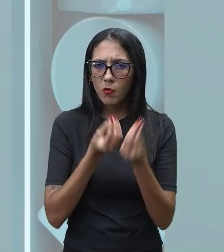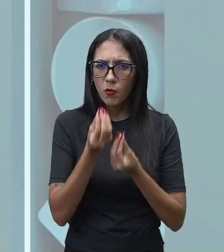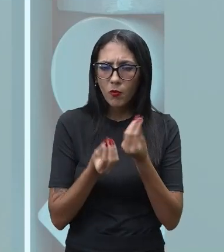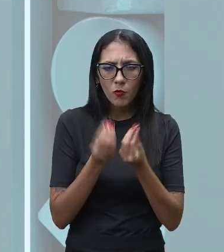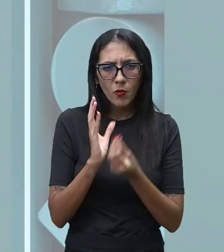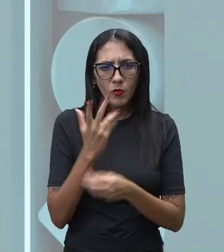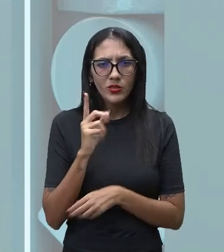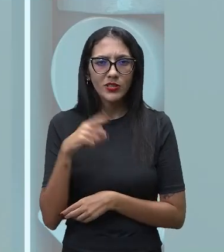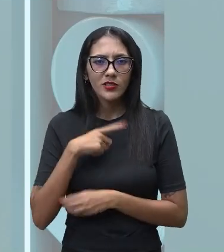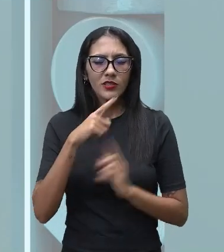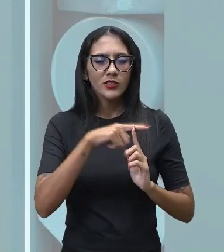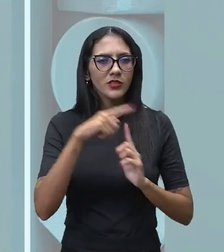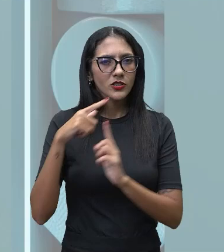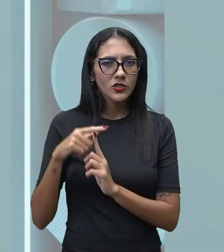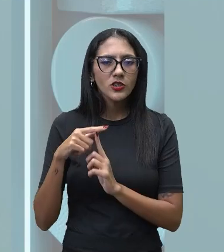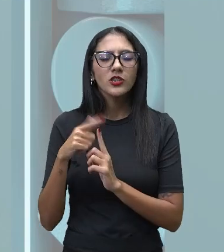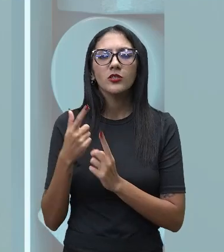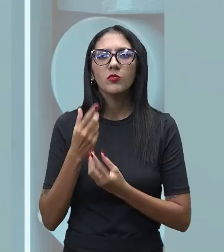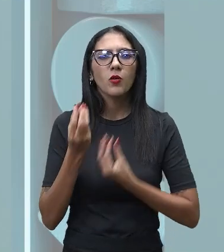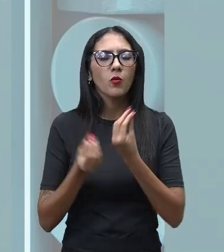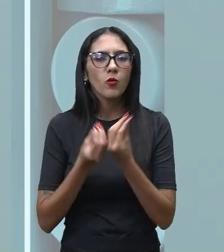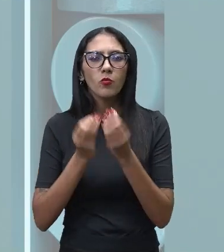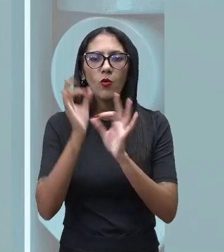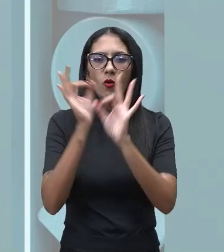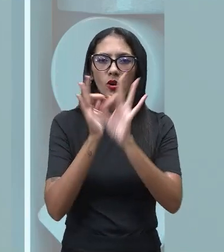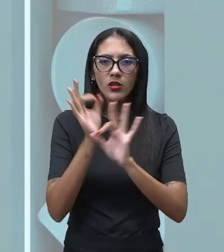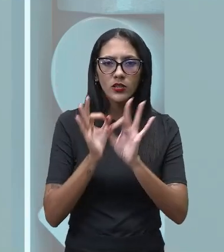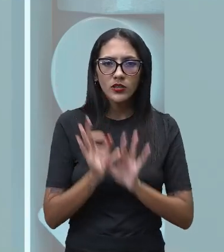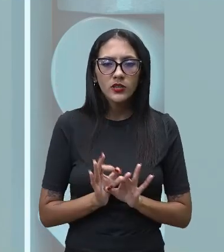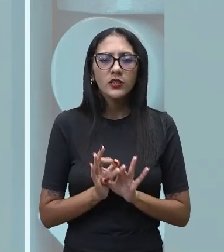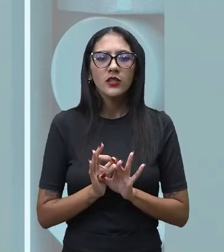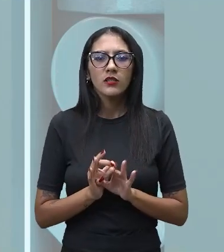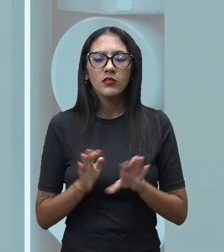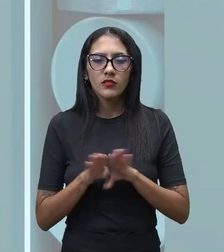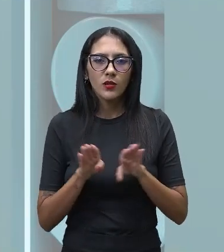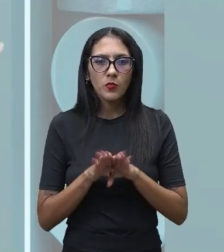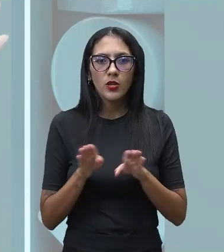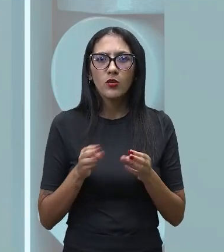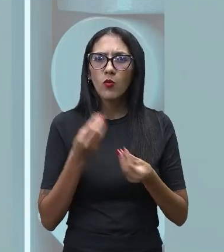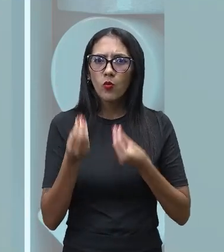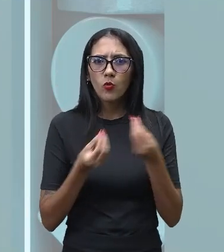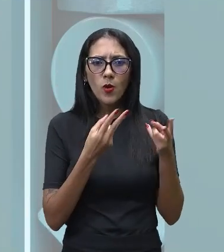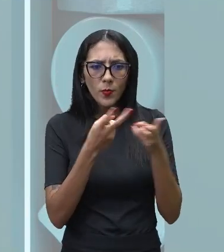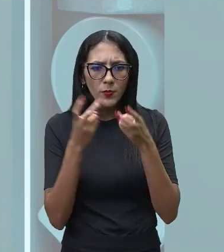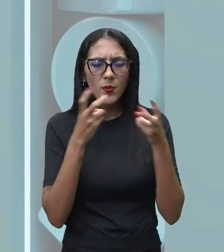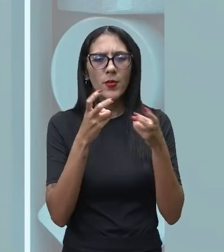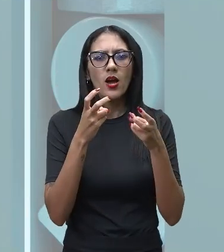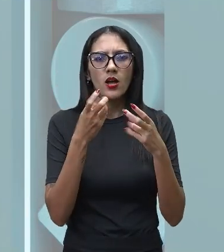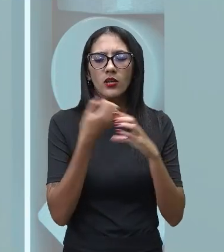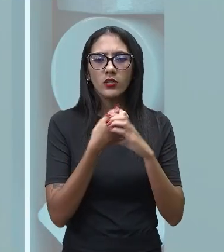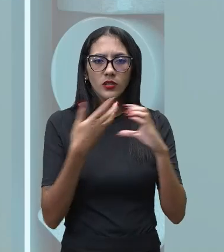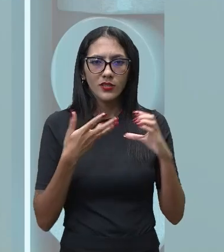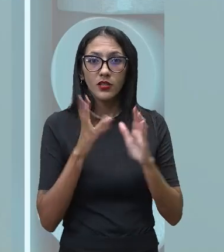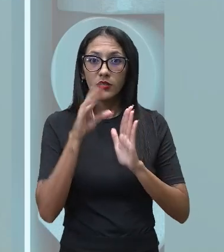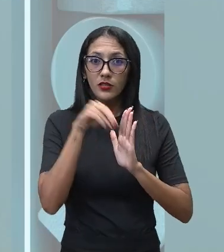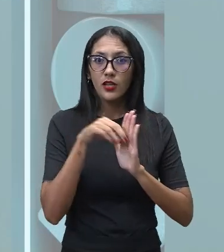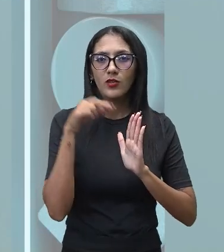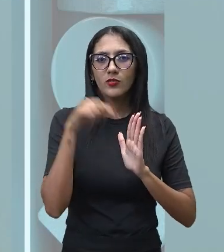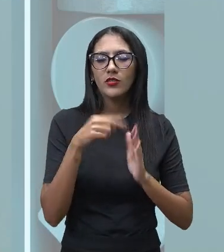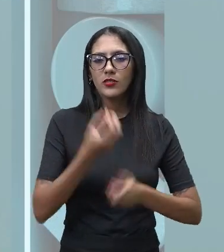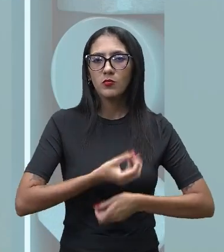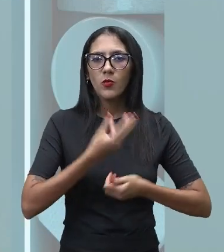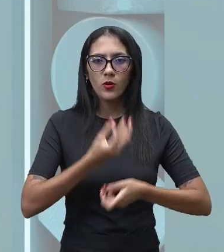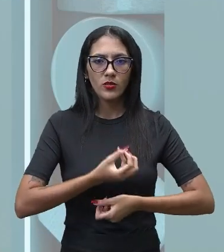de construção, como ela pode se dar, como efetivamente ela vai aparecer aí, por exemplo, num poema, como é o caso do Mar